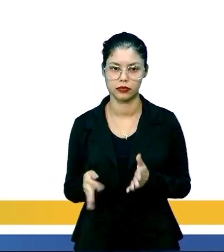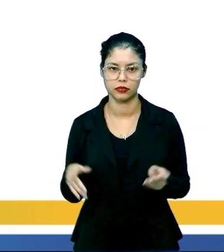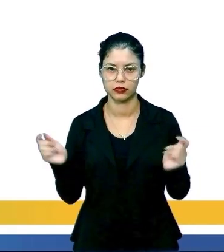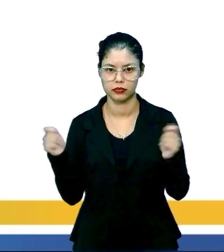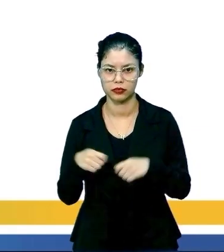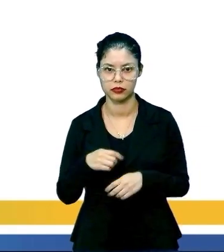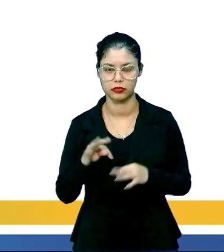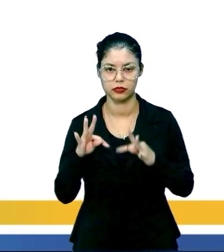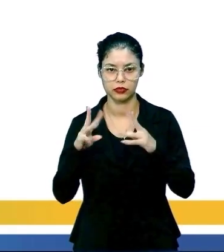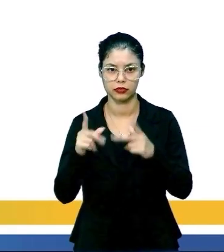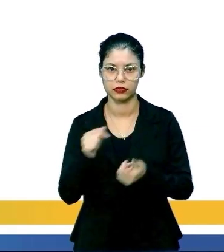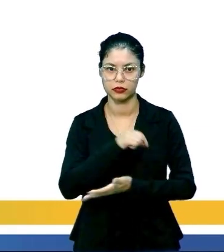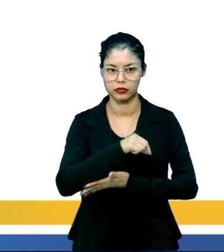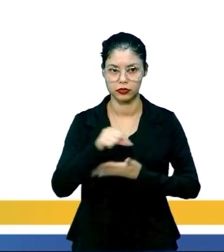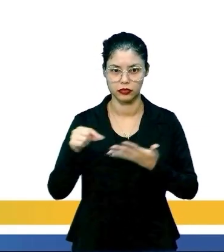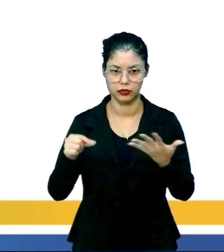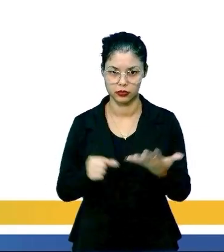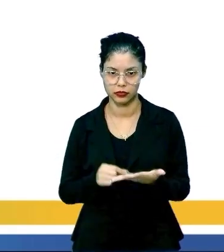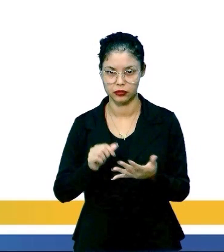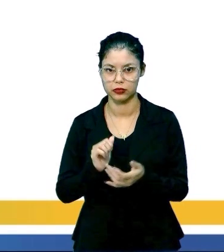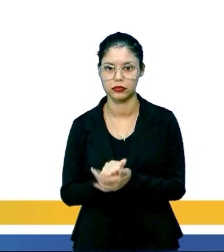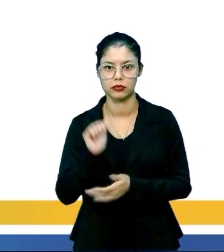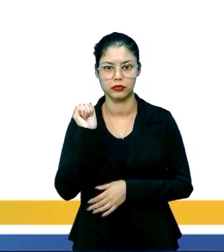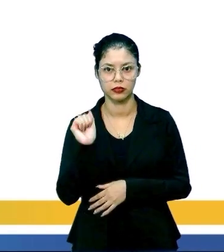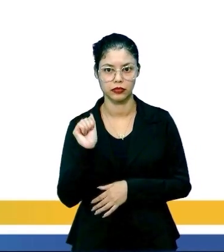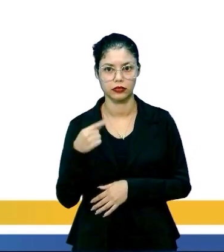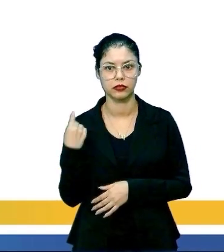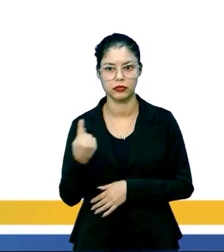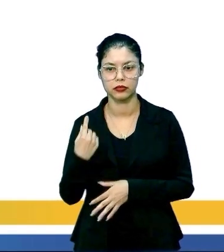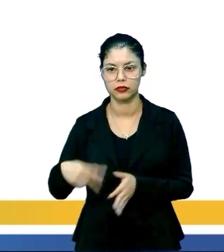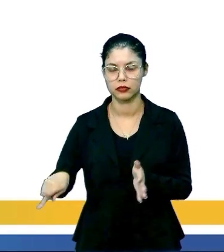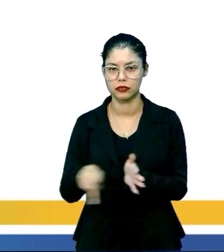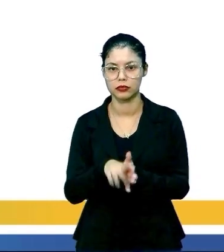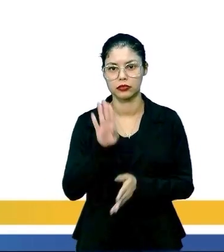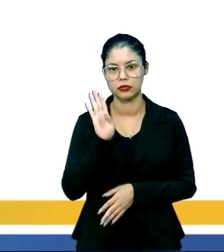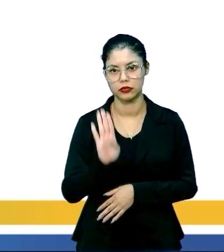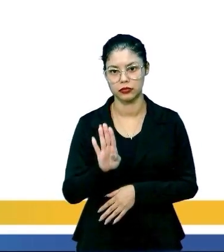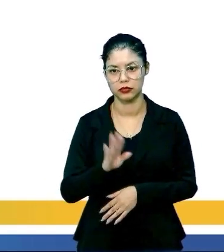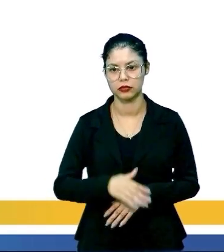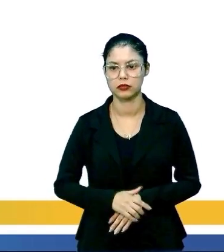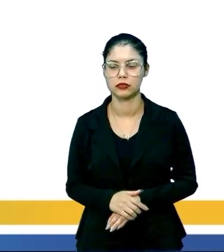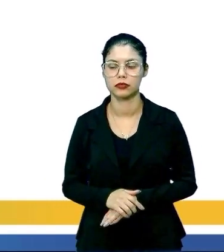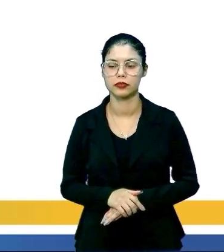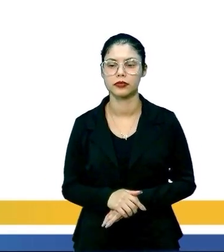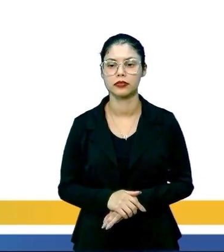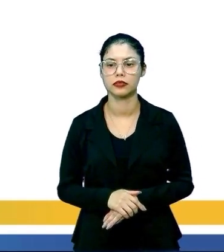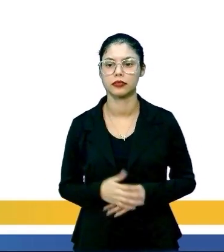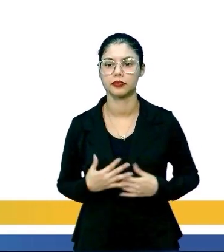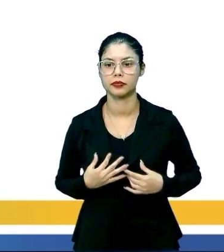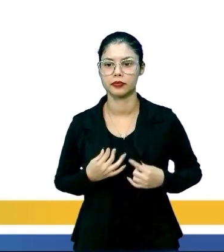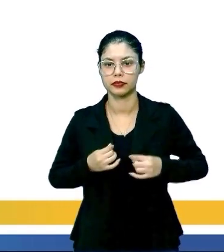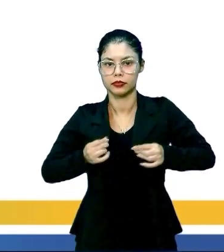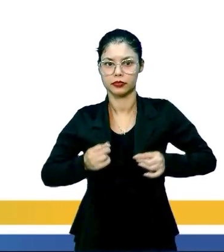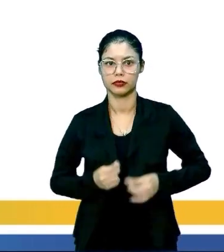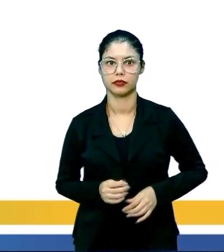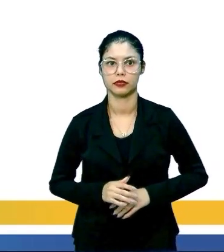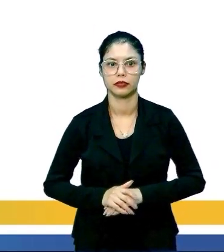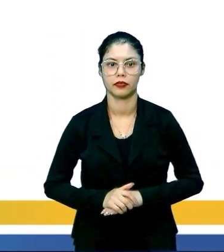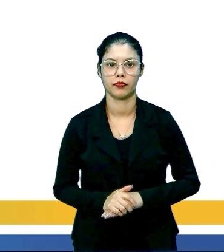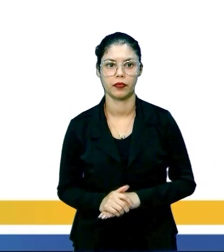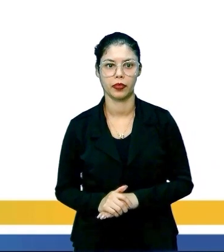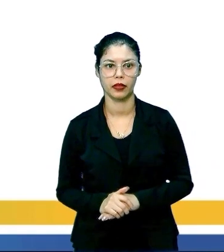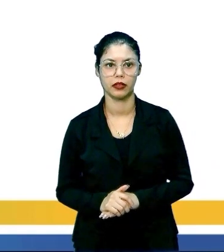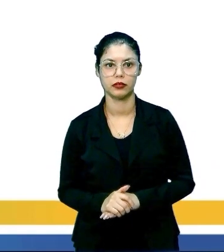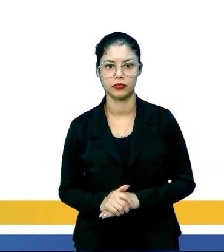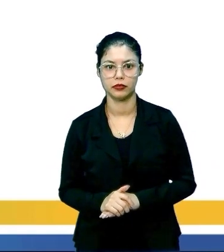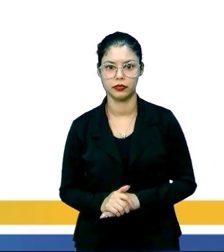e B é uma função, pois todo elemento de A possui um único correspondente em B.